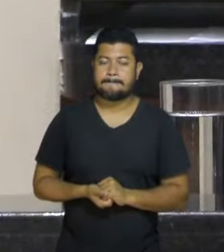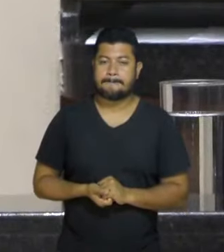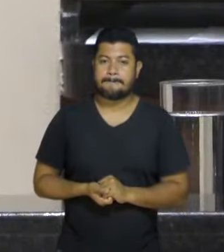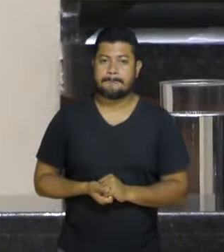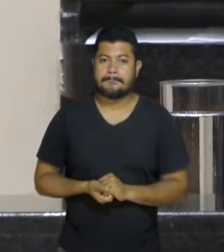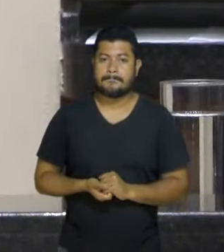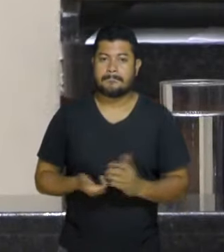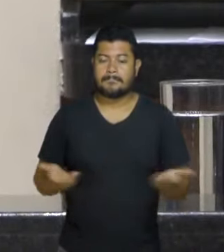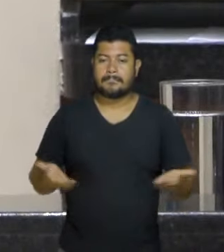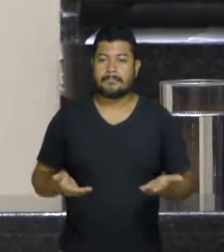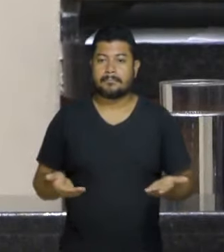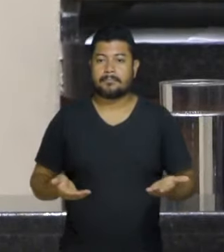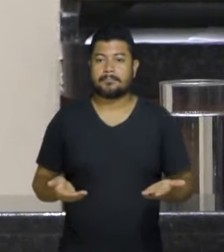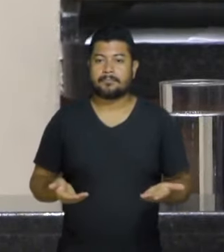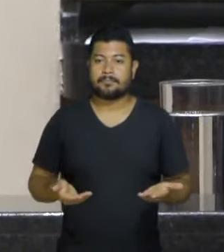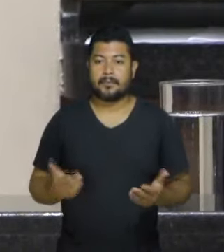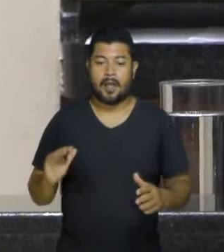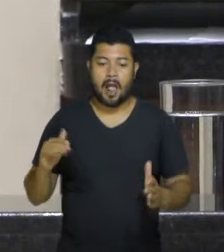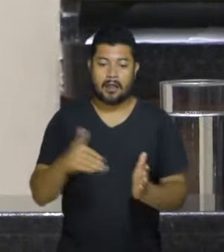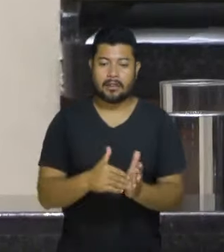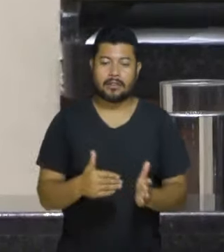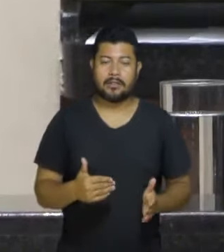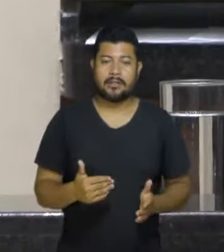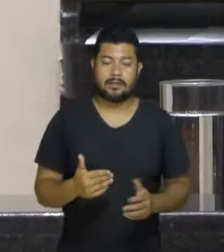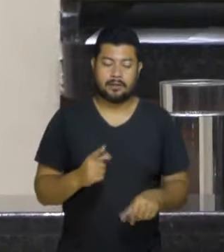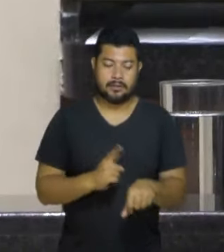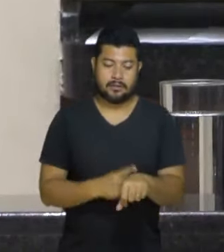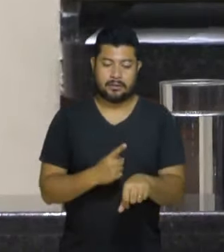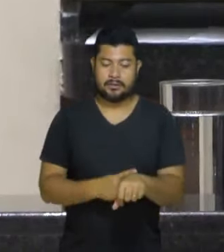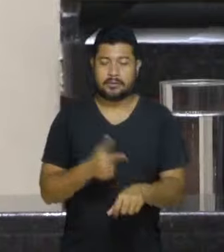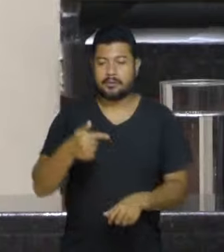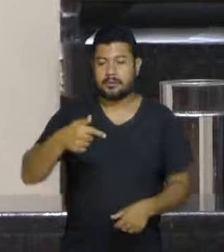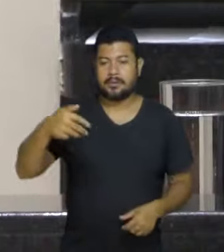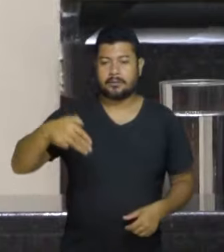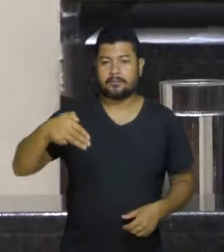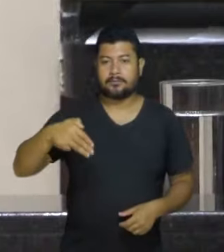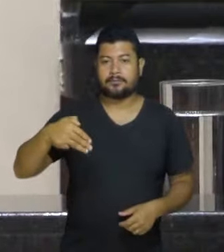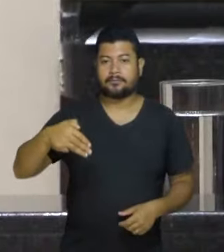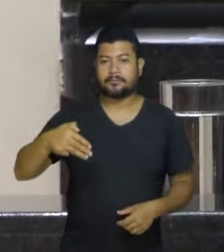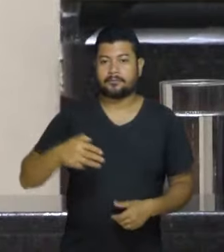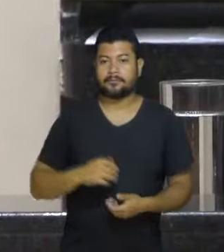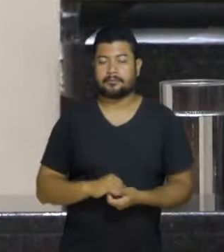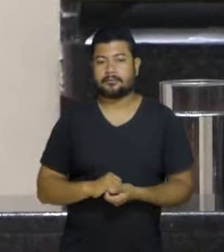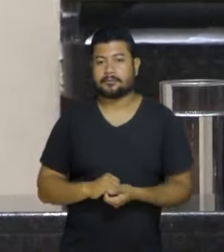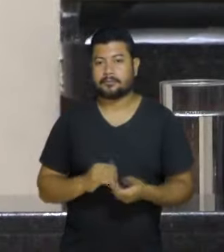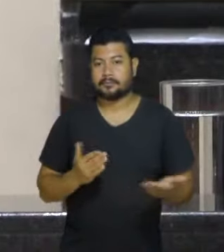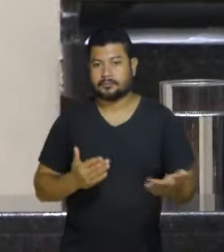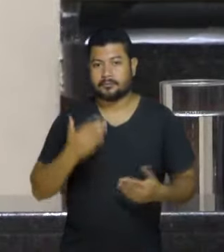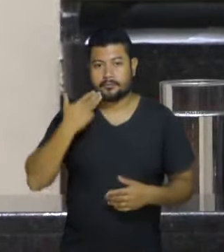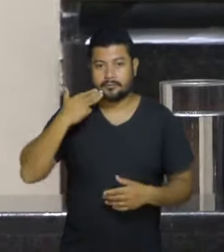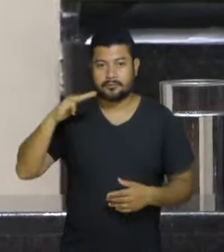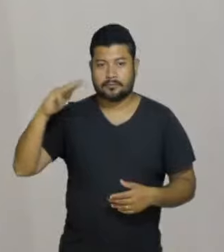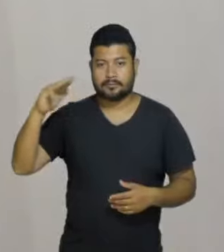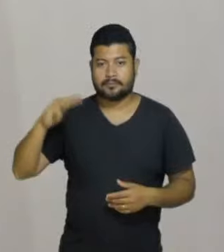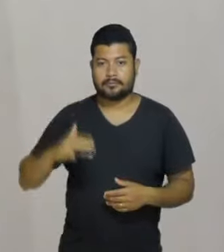Agora sim, pelo tempo de até 7 minutos, deputado Matheus